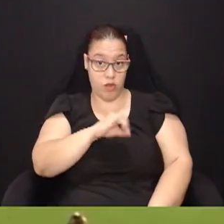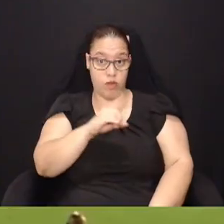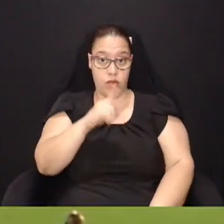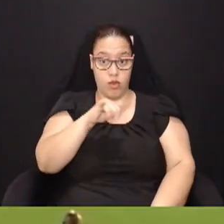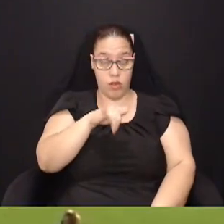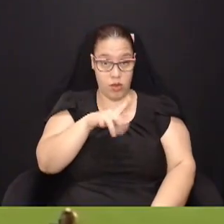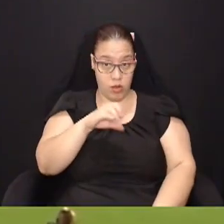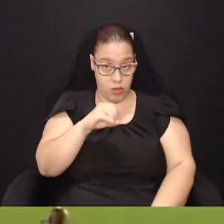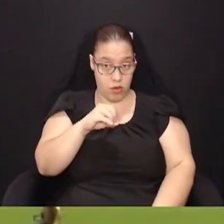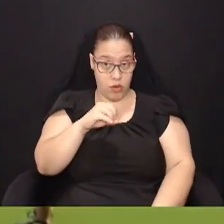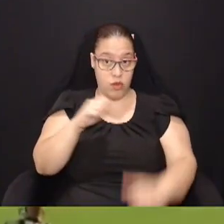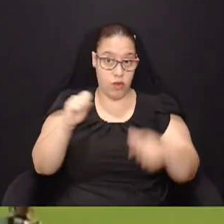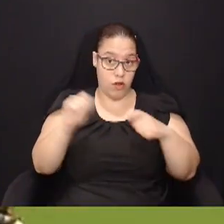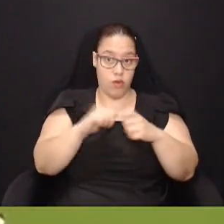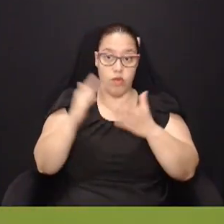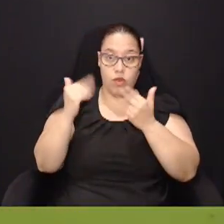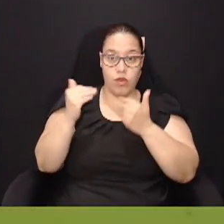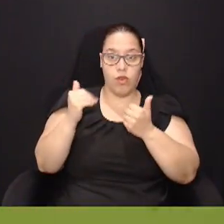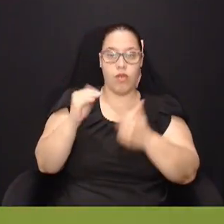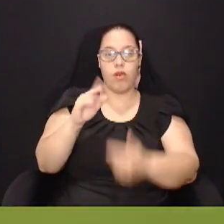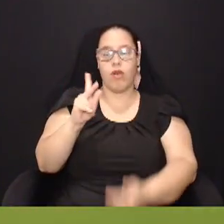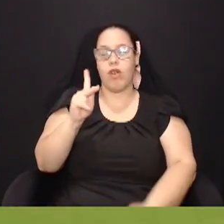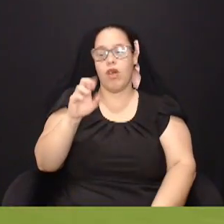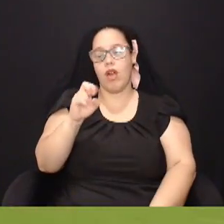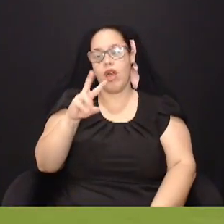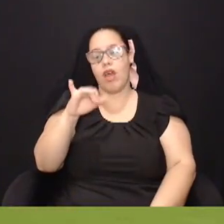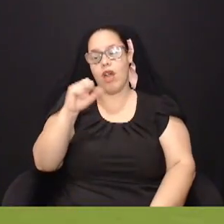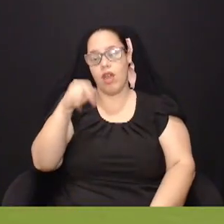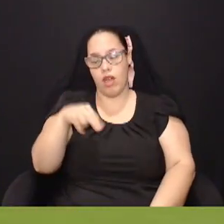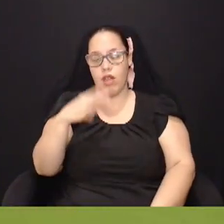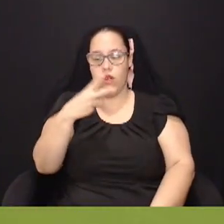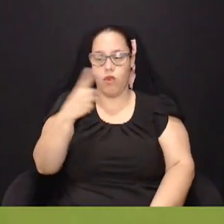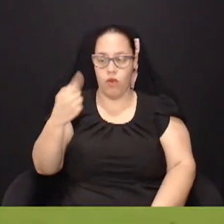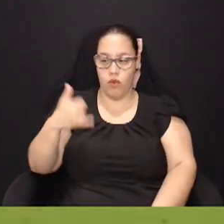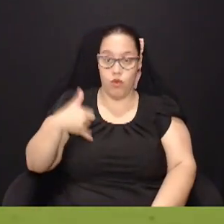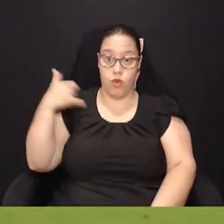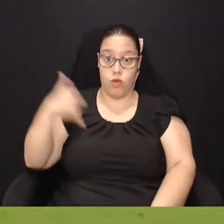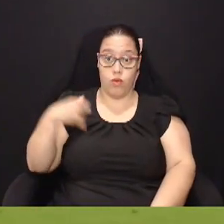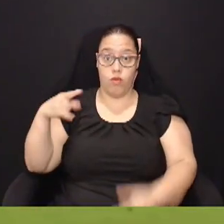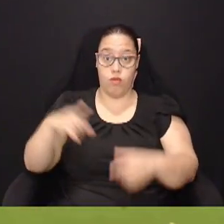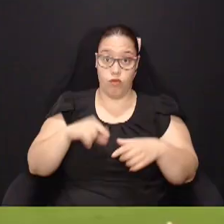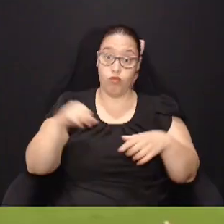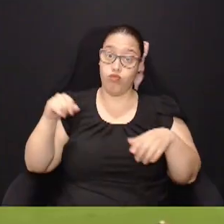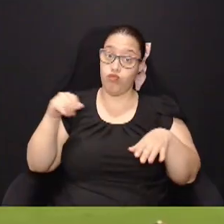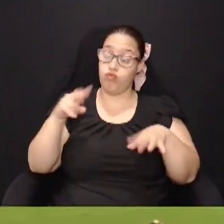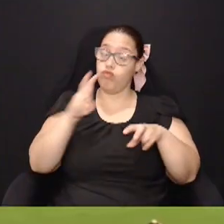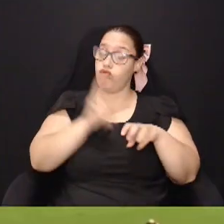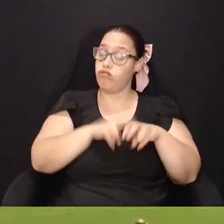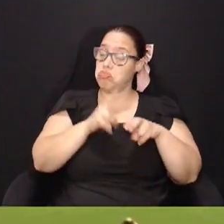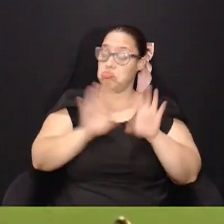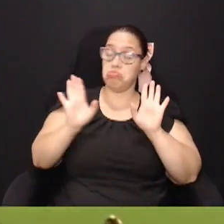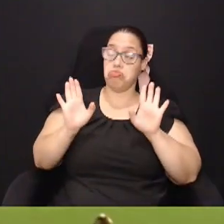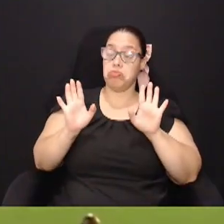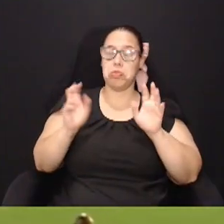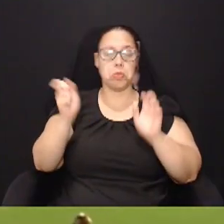o jovem Kevin, de 21 anos, saiu do banco de reservas e, iluminado, de cabeça, marcou